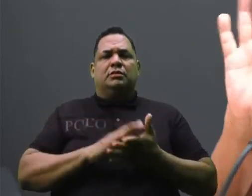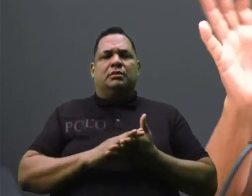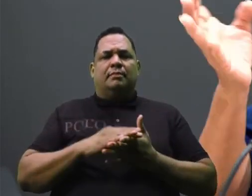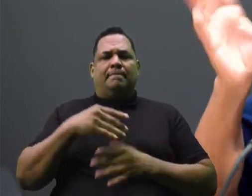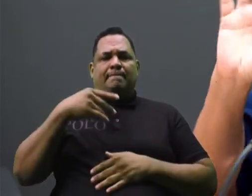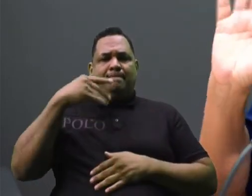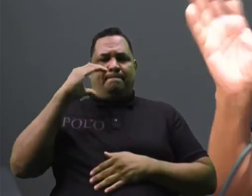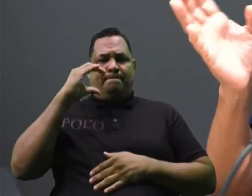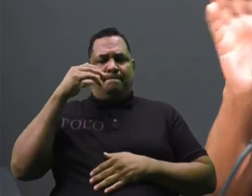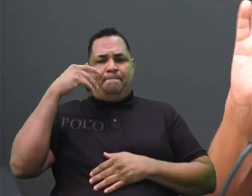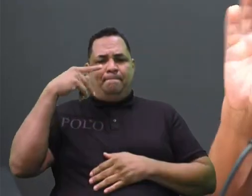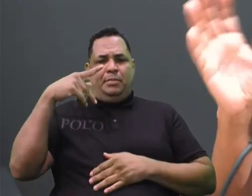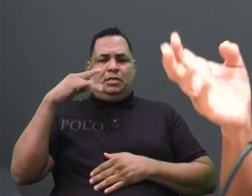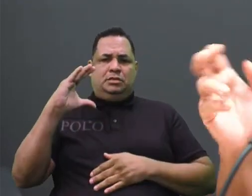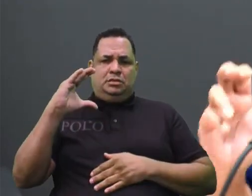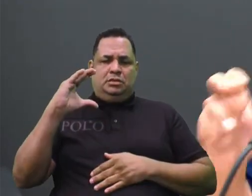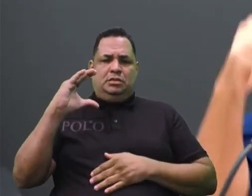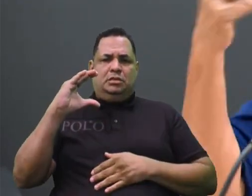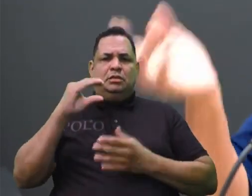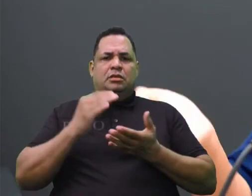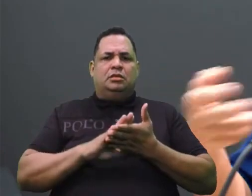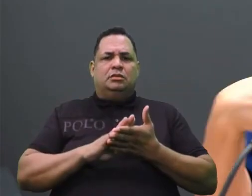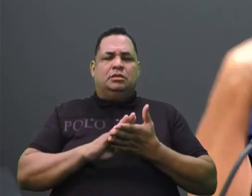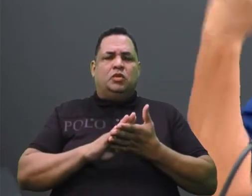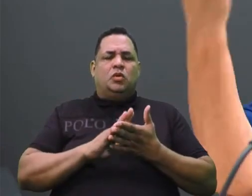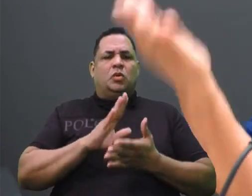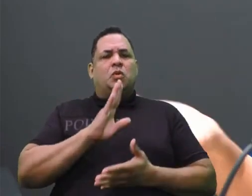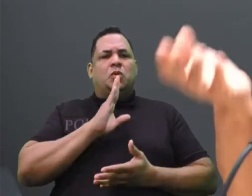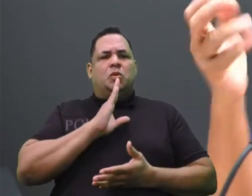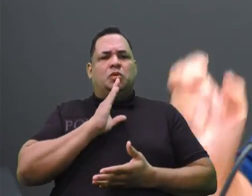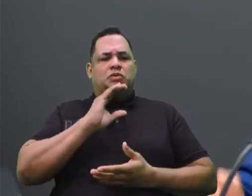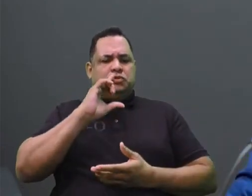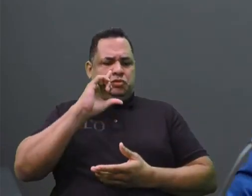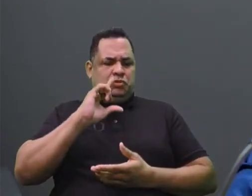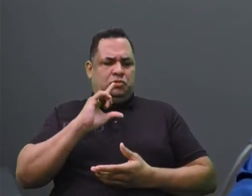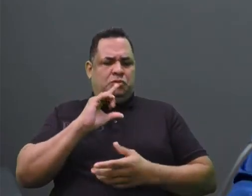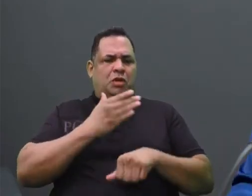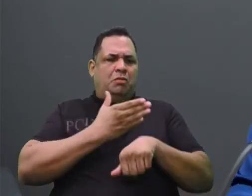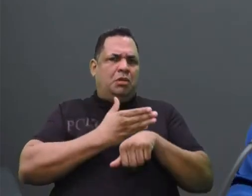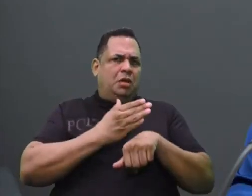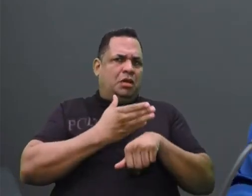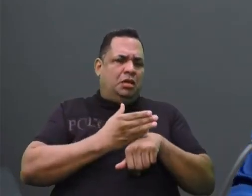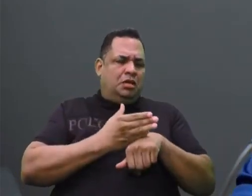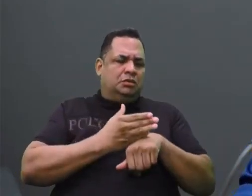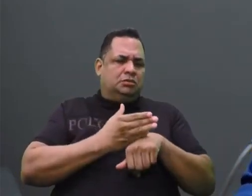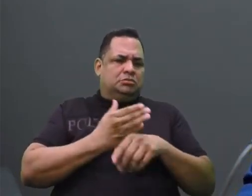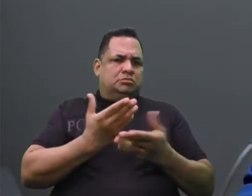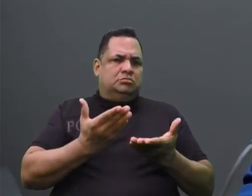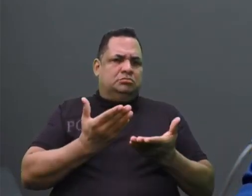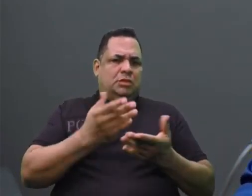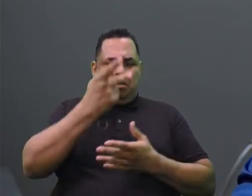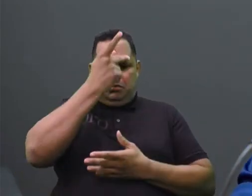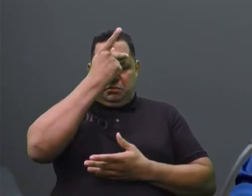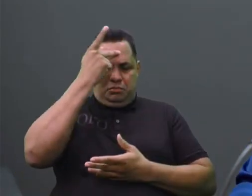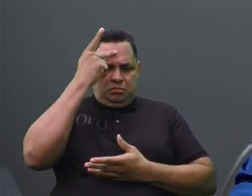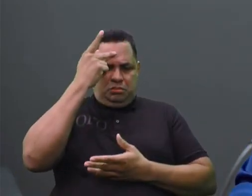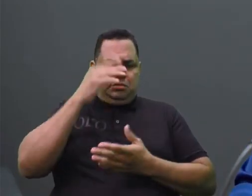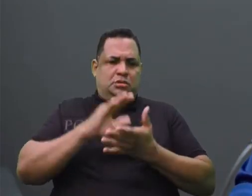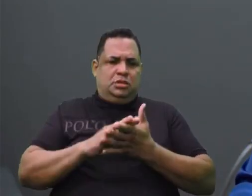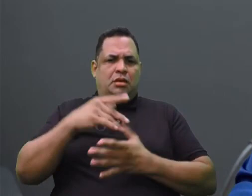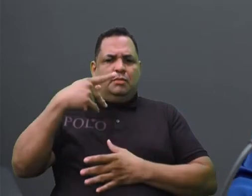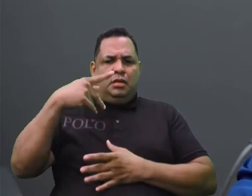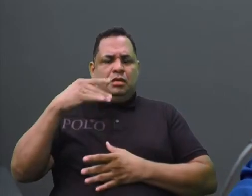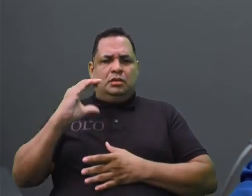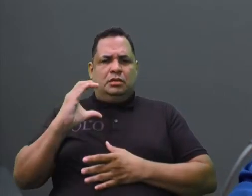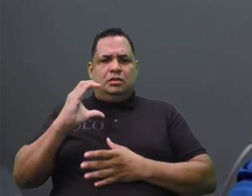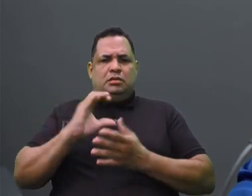um conhecimento empírico e concreto de alguém com paralisia infantil